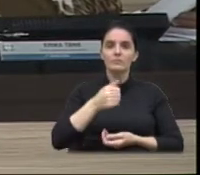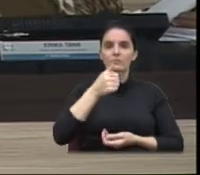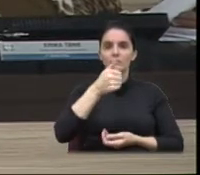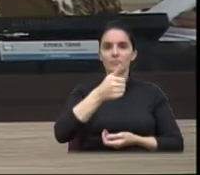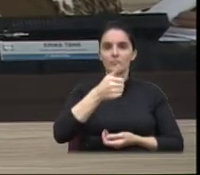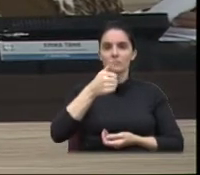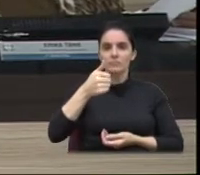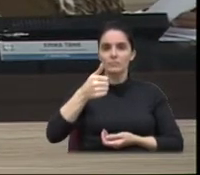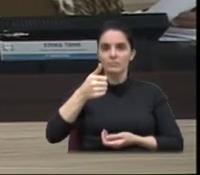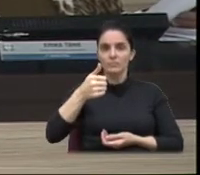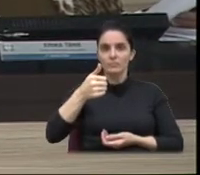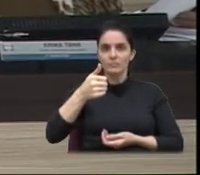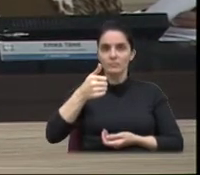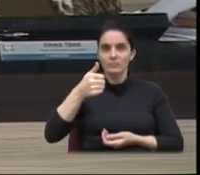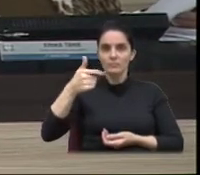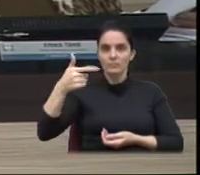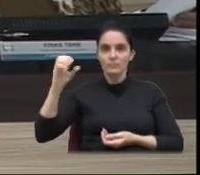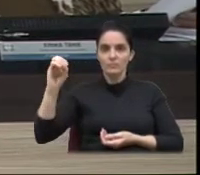119/17,